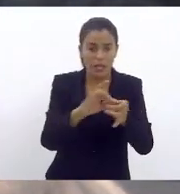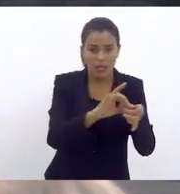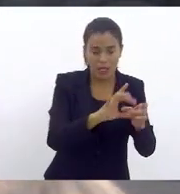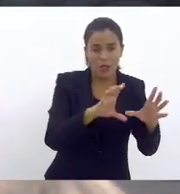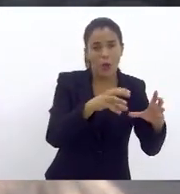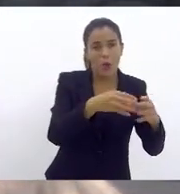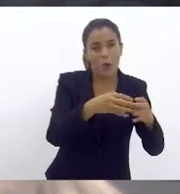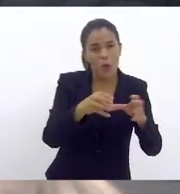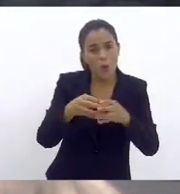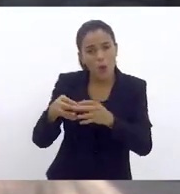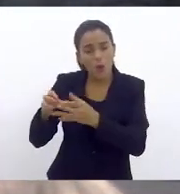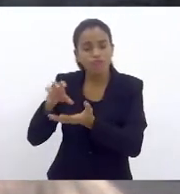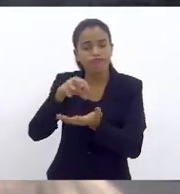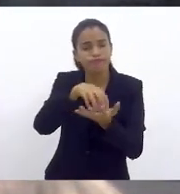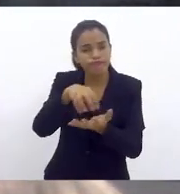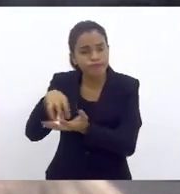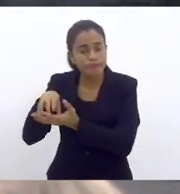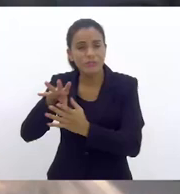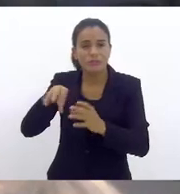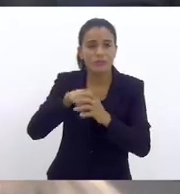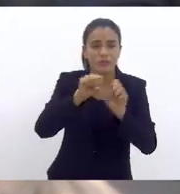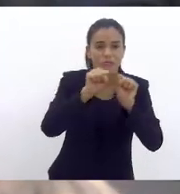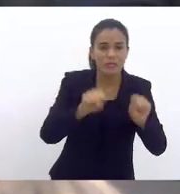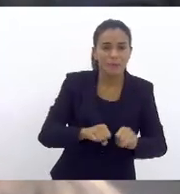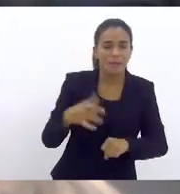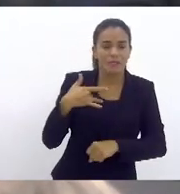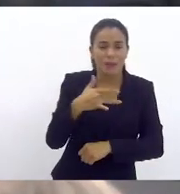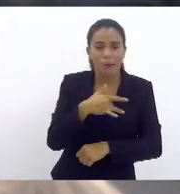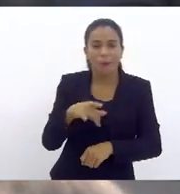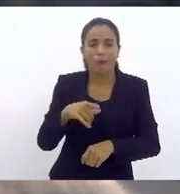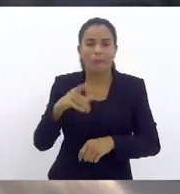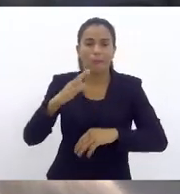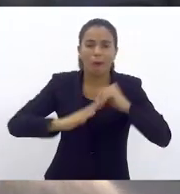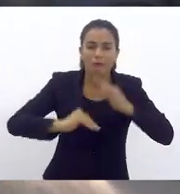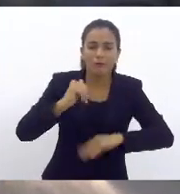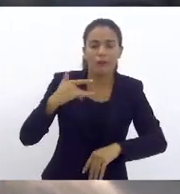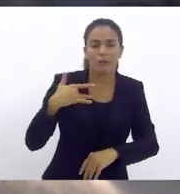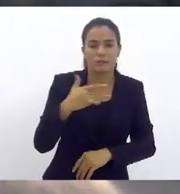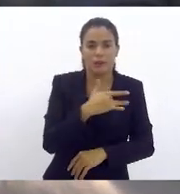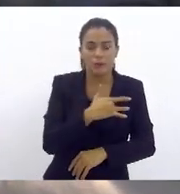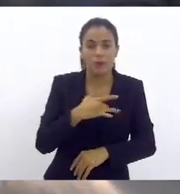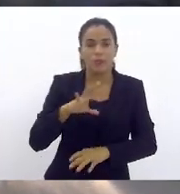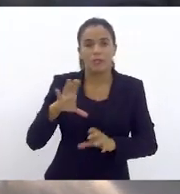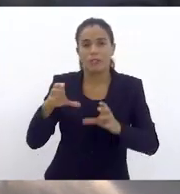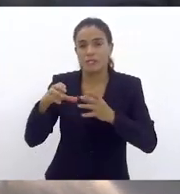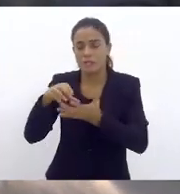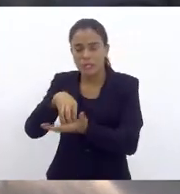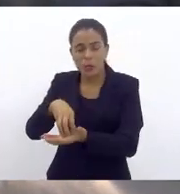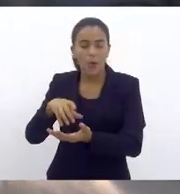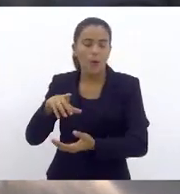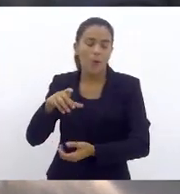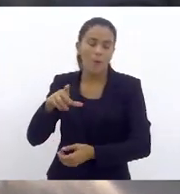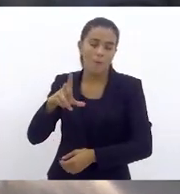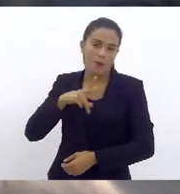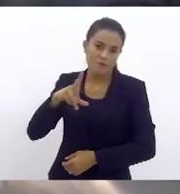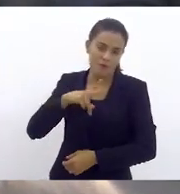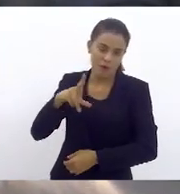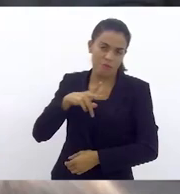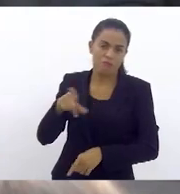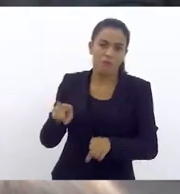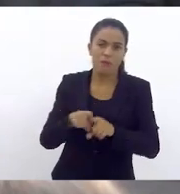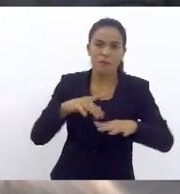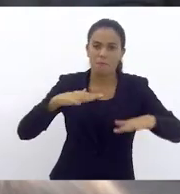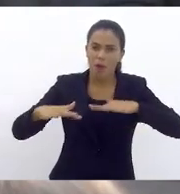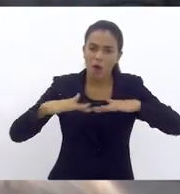foram recebidos Profissionais de Saúde sindicatos setor privado movimentos da sociedade